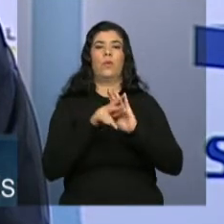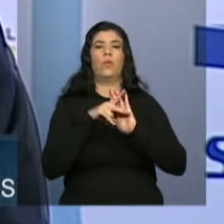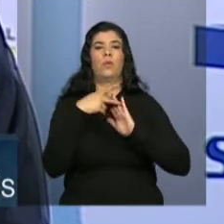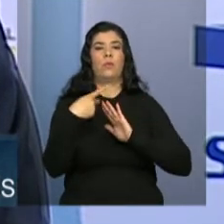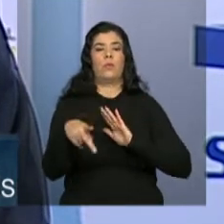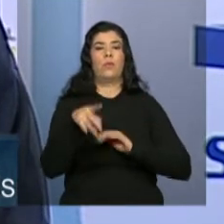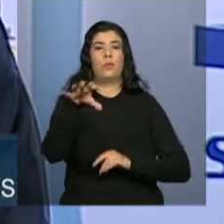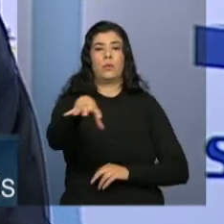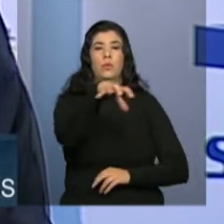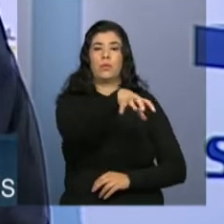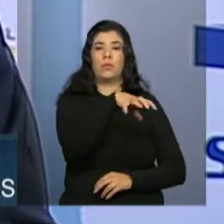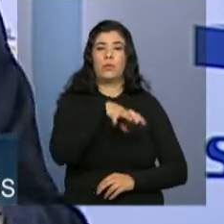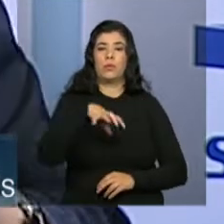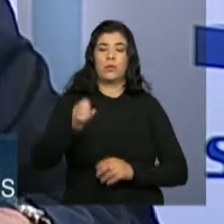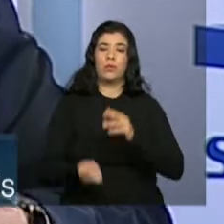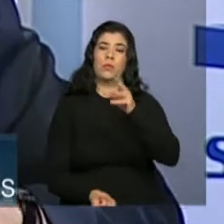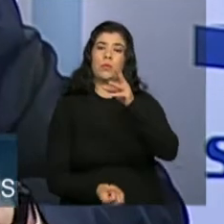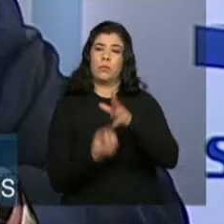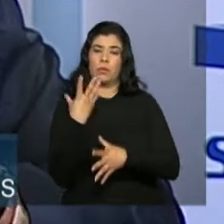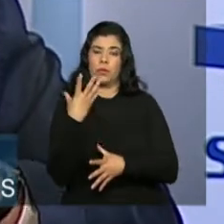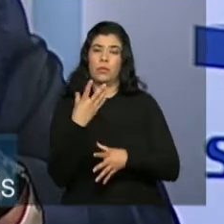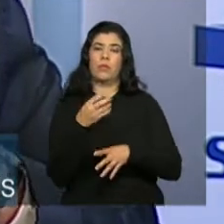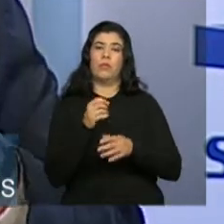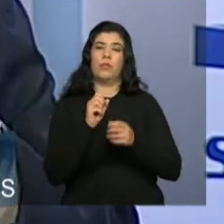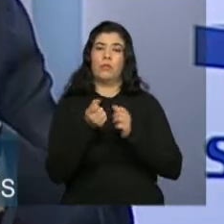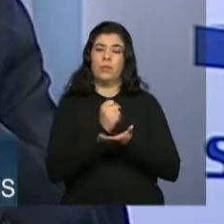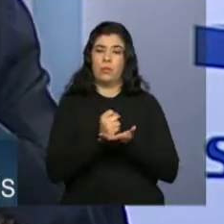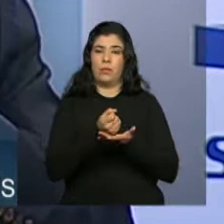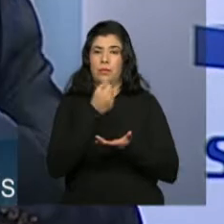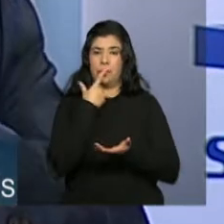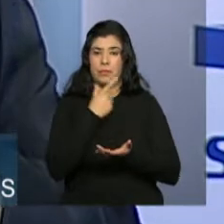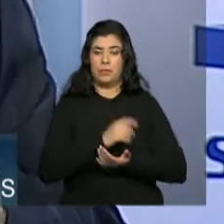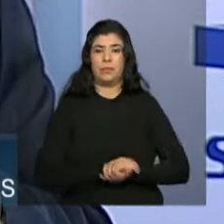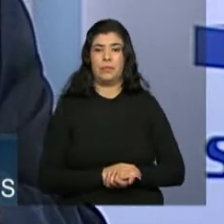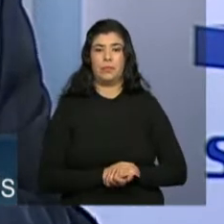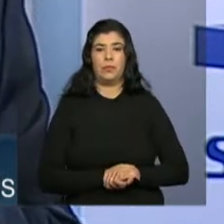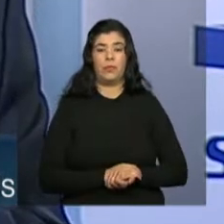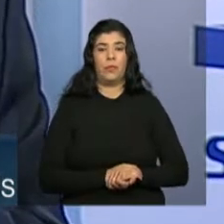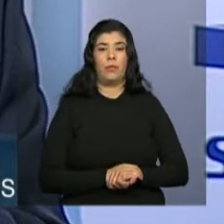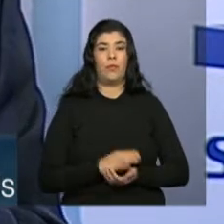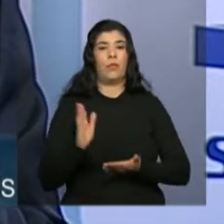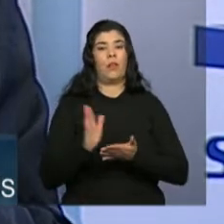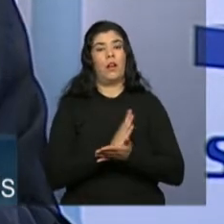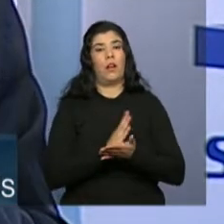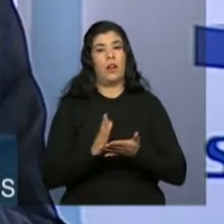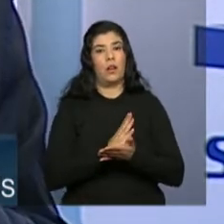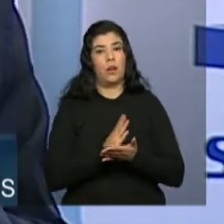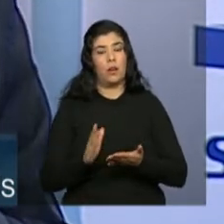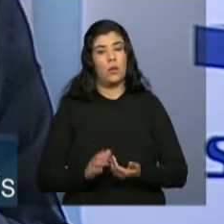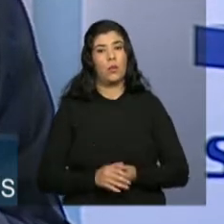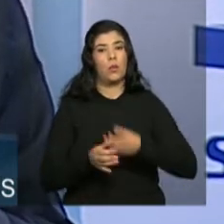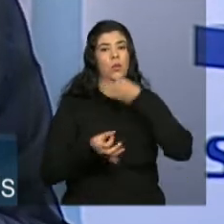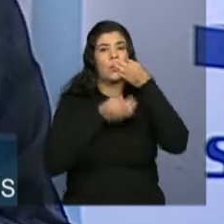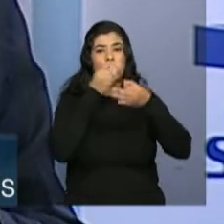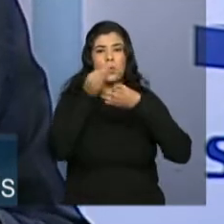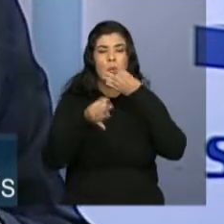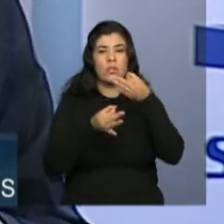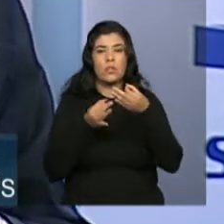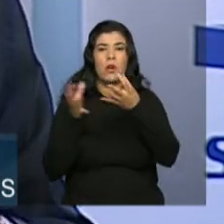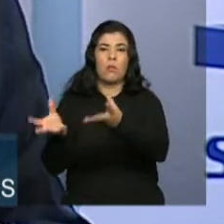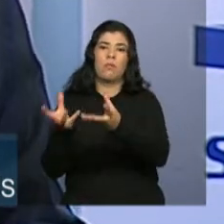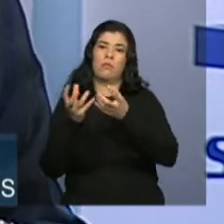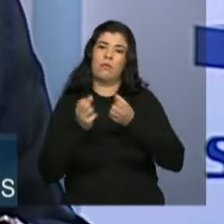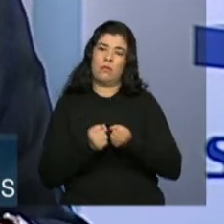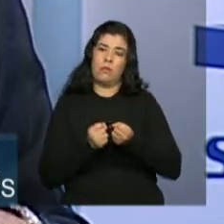todos os setores né pode passar em algumas dessas contribuições foram acolhidas outras não foram